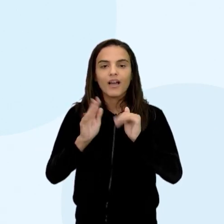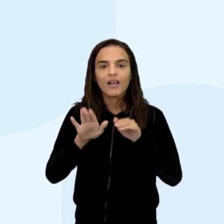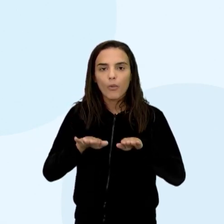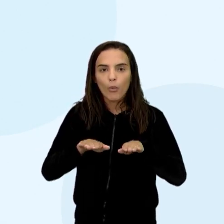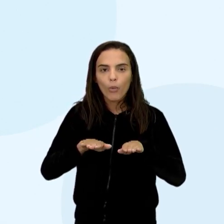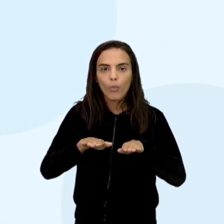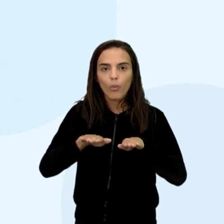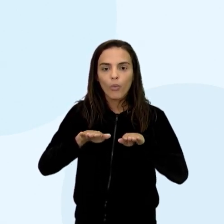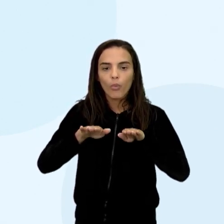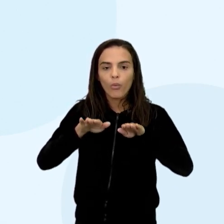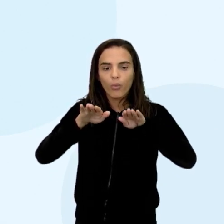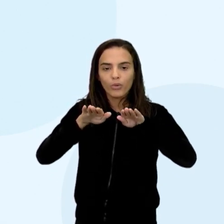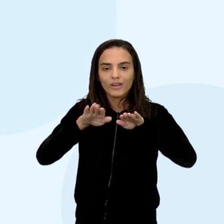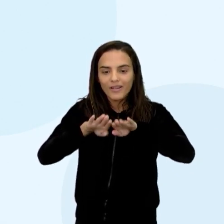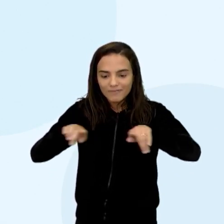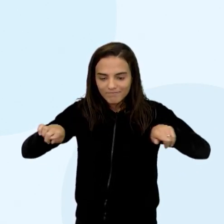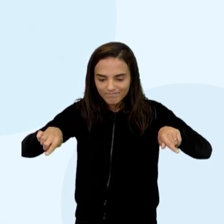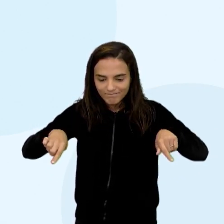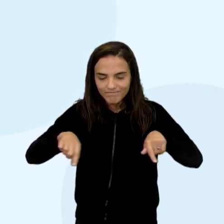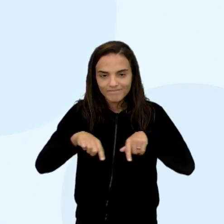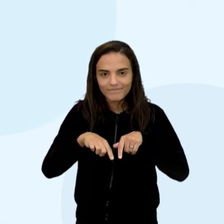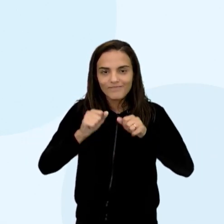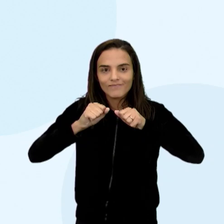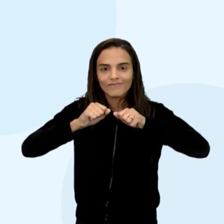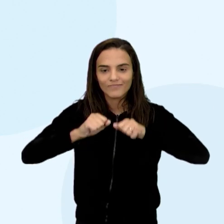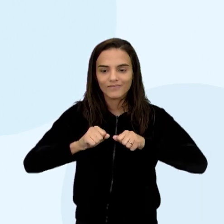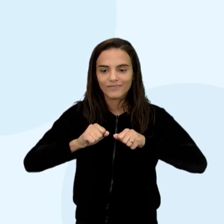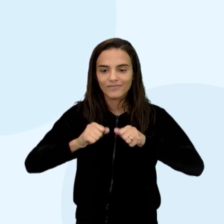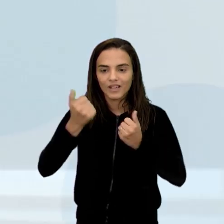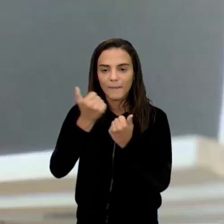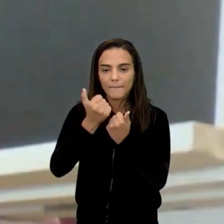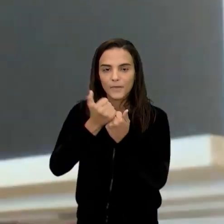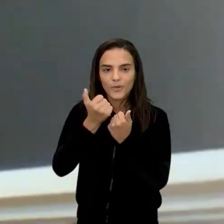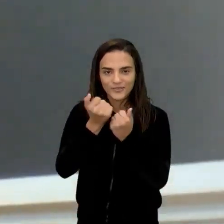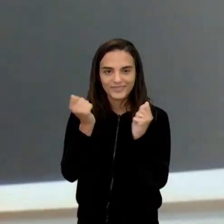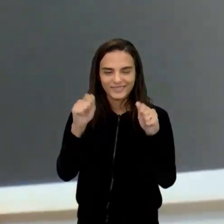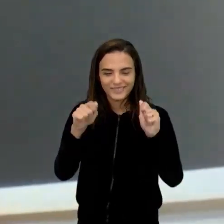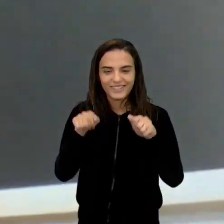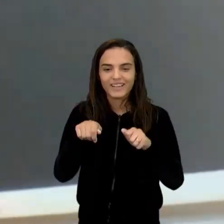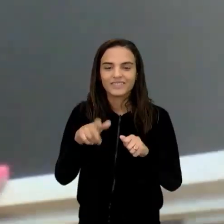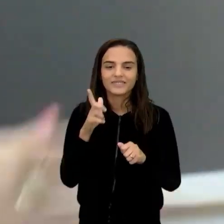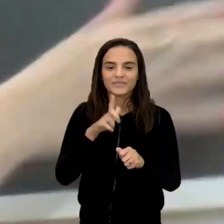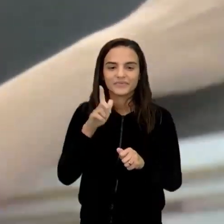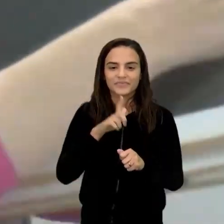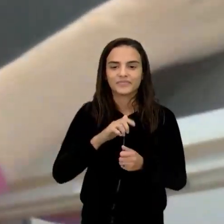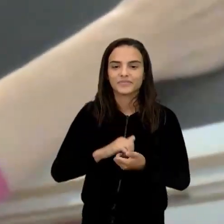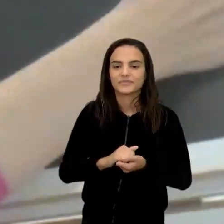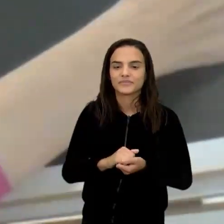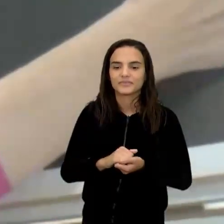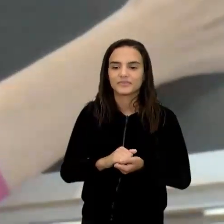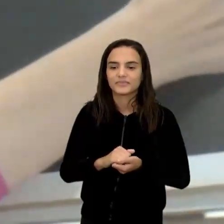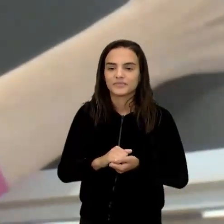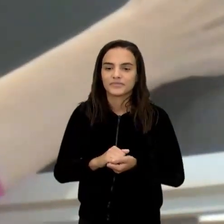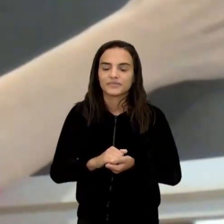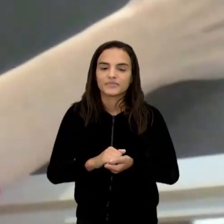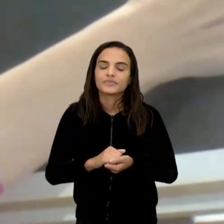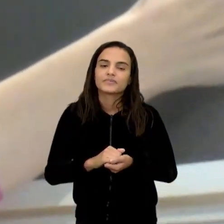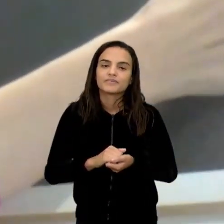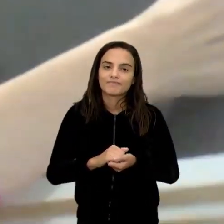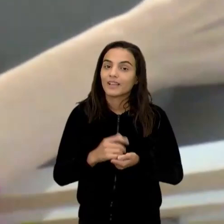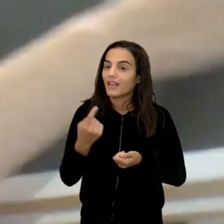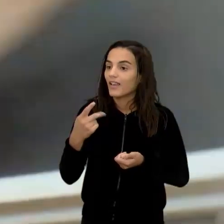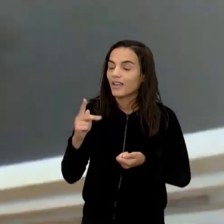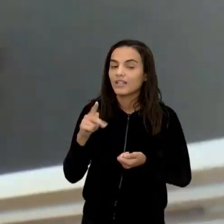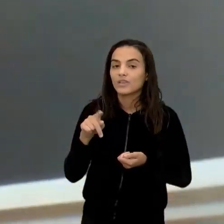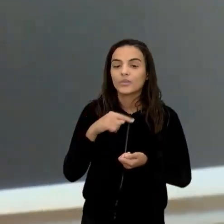e ela forma aquela prancha, igual um apoio de livro e caderno que eu mostrei para vocês, tá bom? Ela forma um apoio, então ele